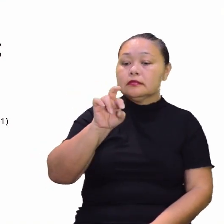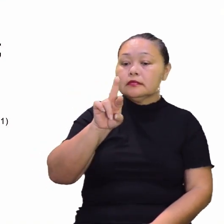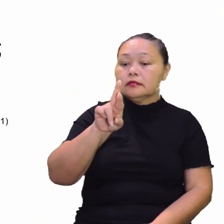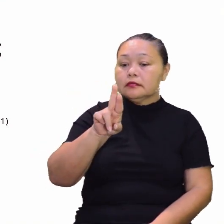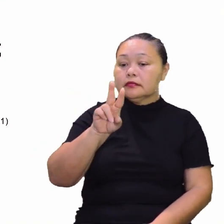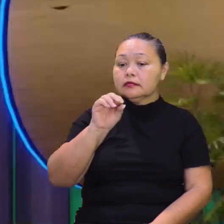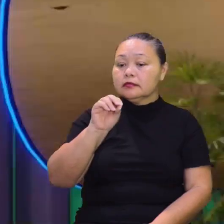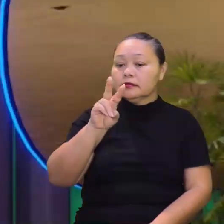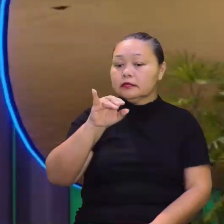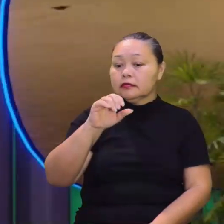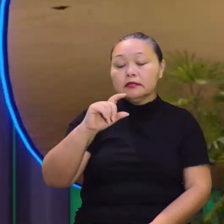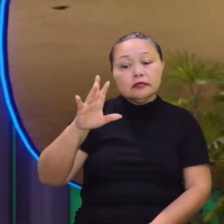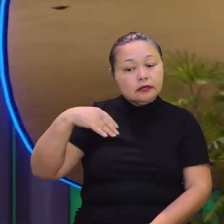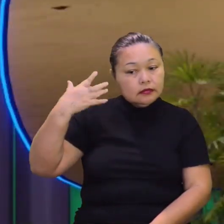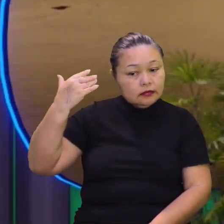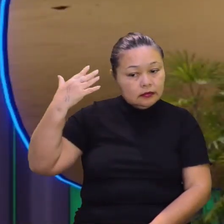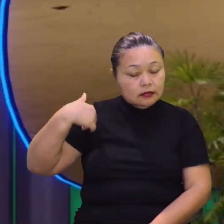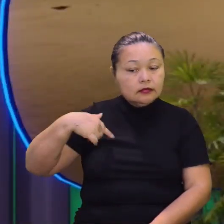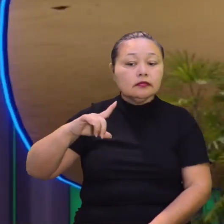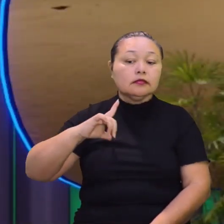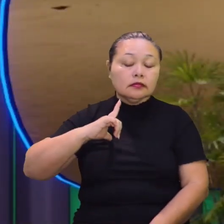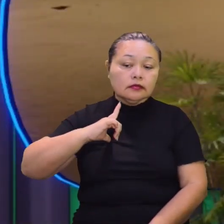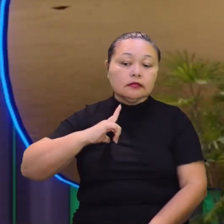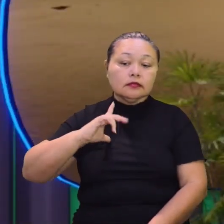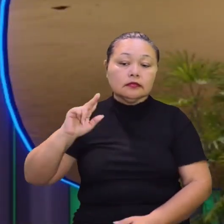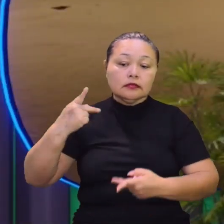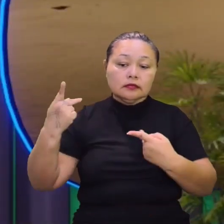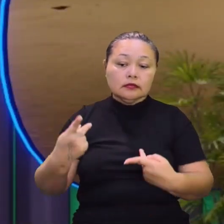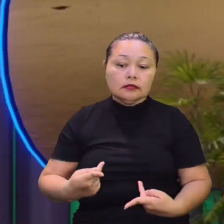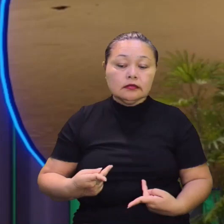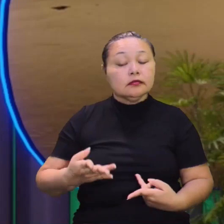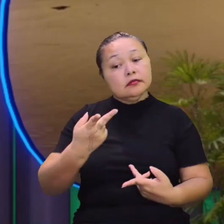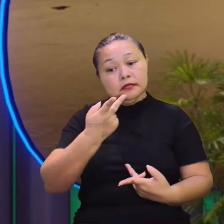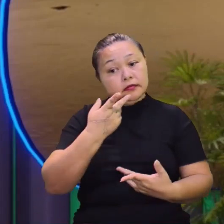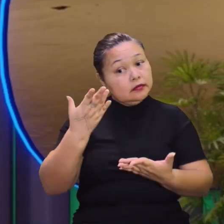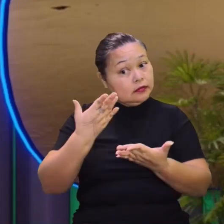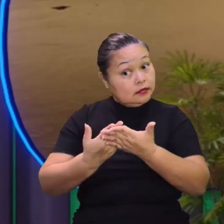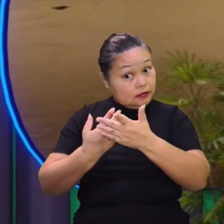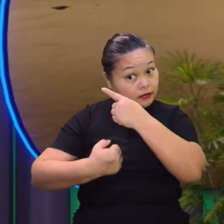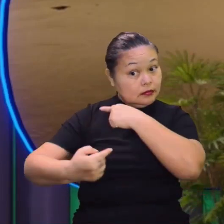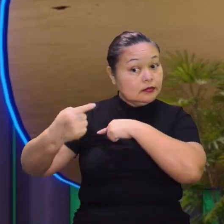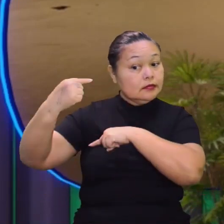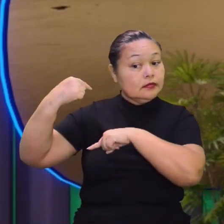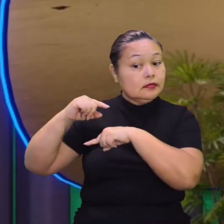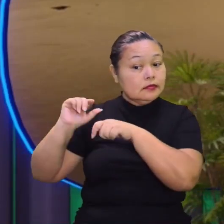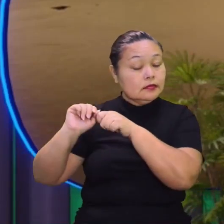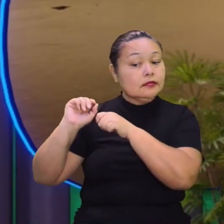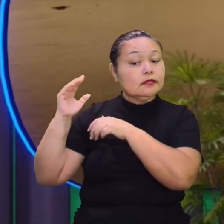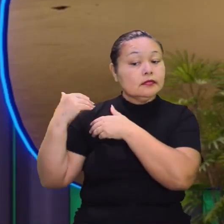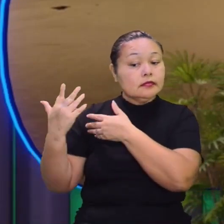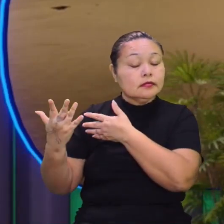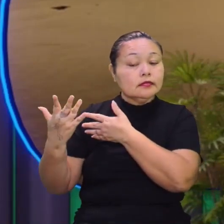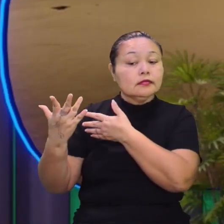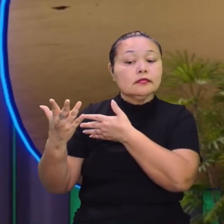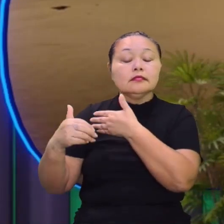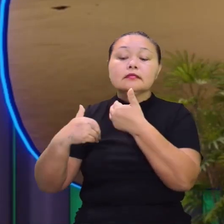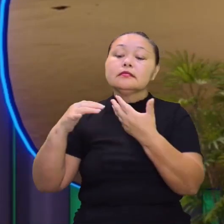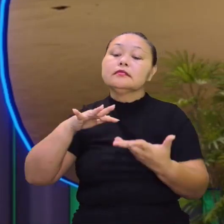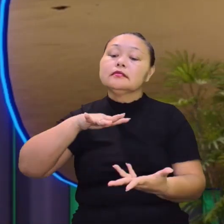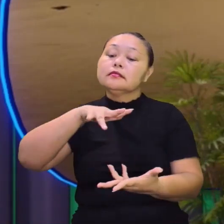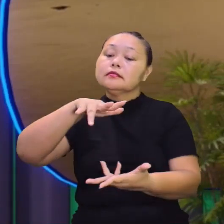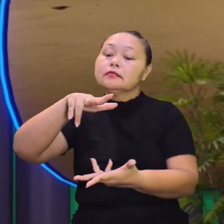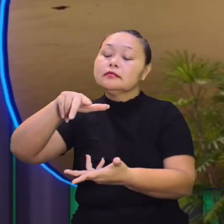mais antigos que a gente tem aí na humanidade. Falamos já em aulas passadas para vocês sobre essa questão a